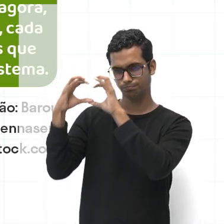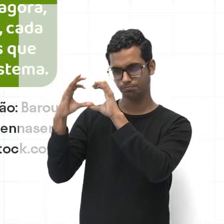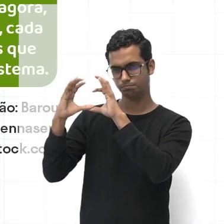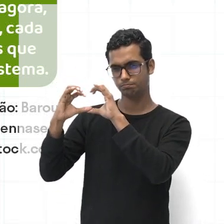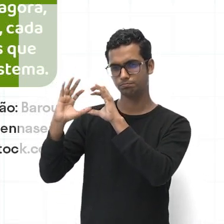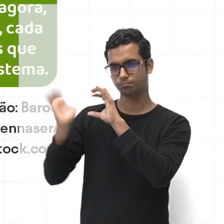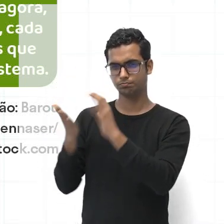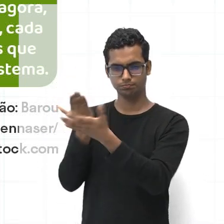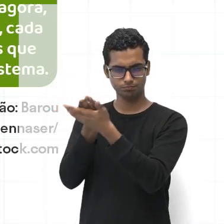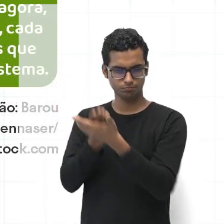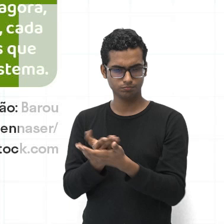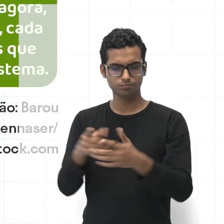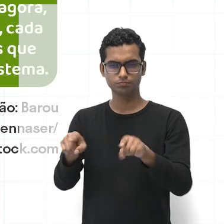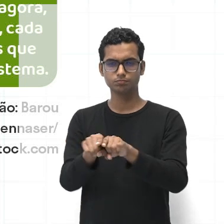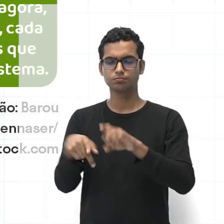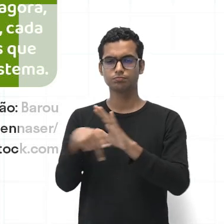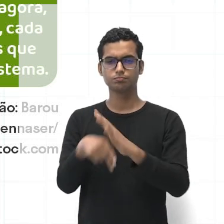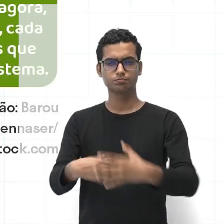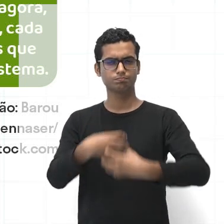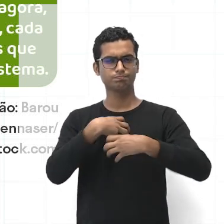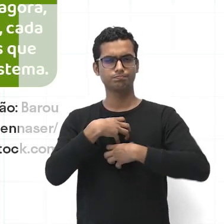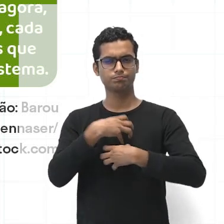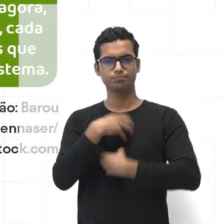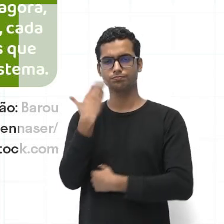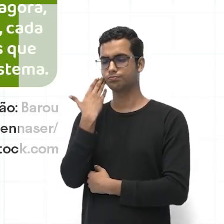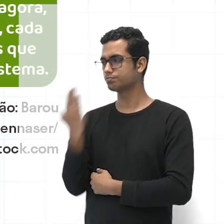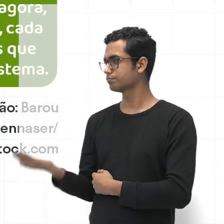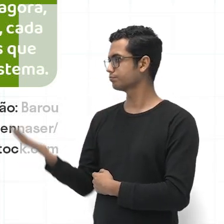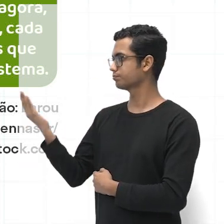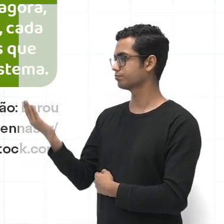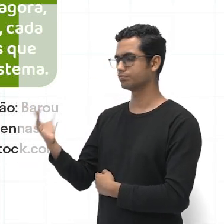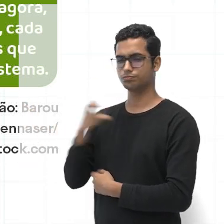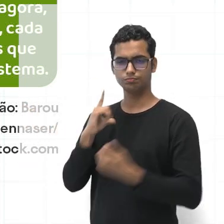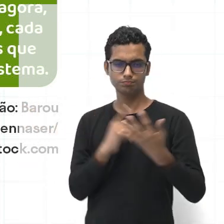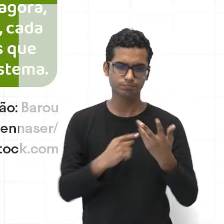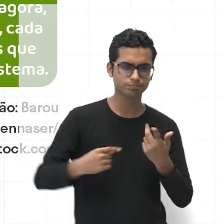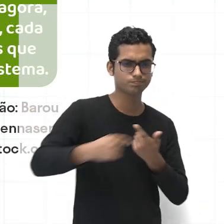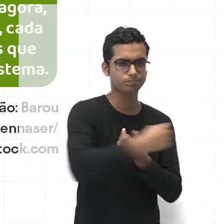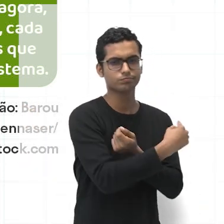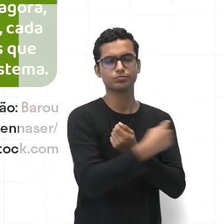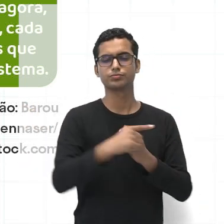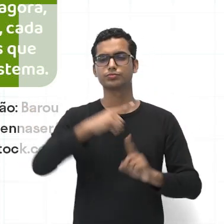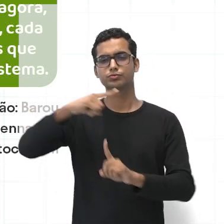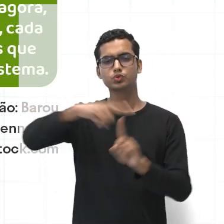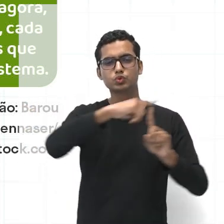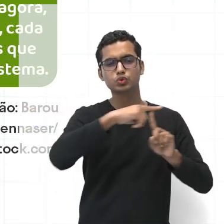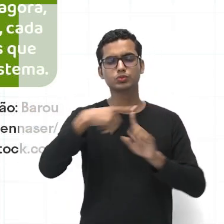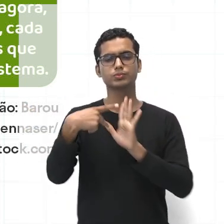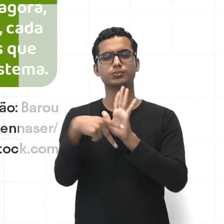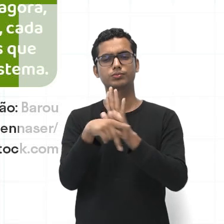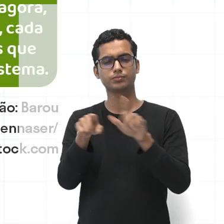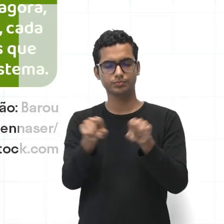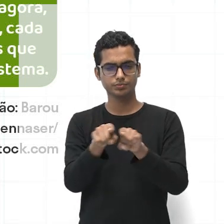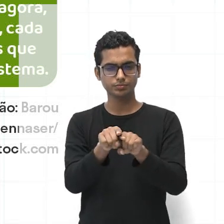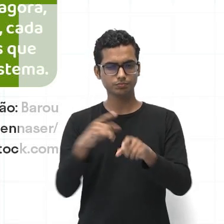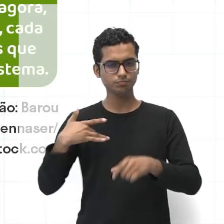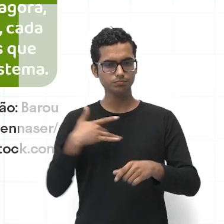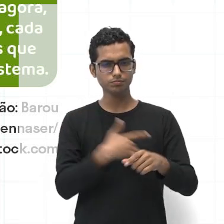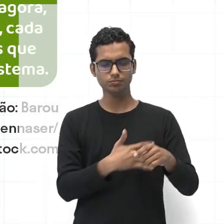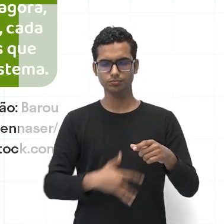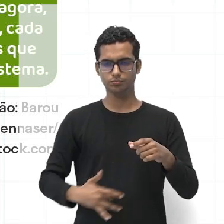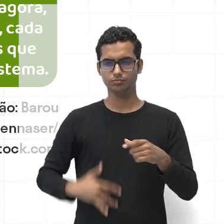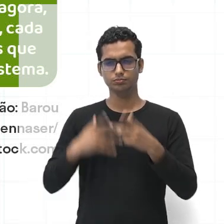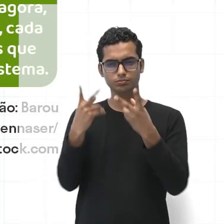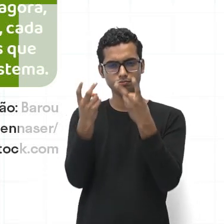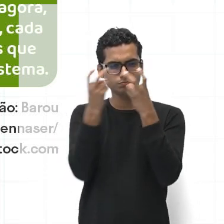vimos, o nosso sistema sensorial é formado por diferentes órgãos dos sentidos.